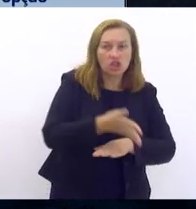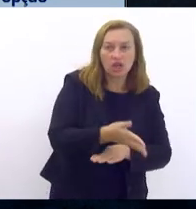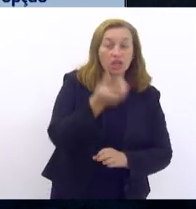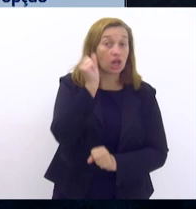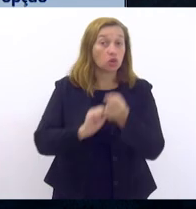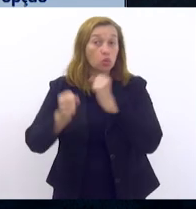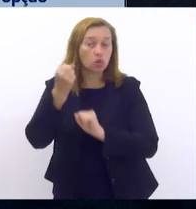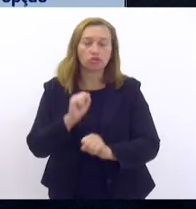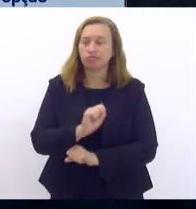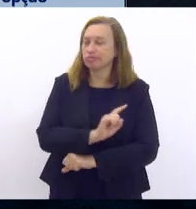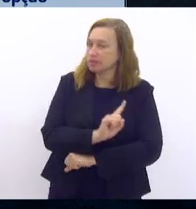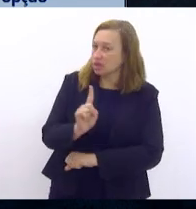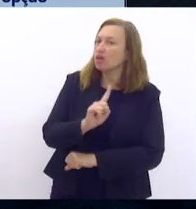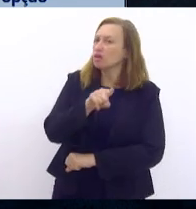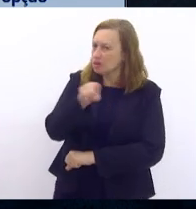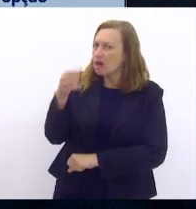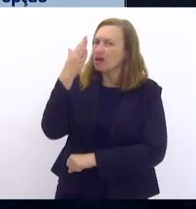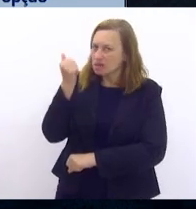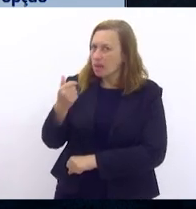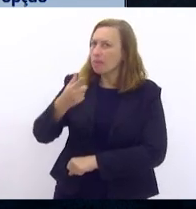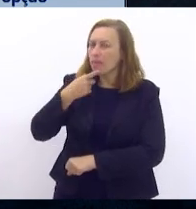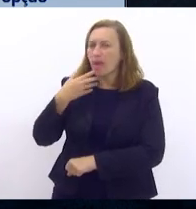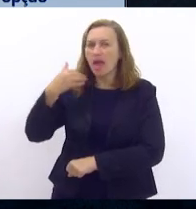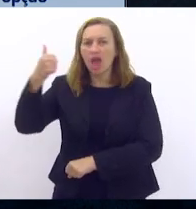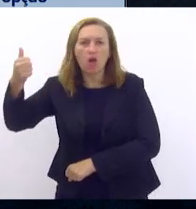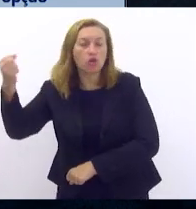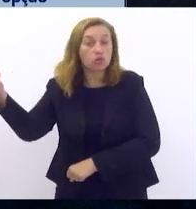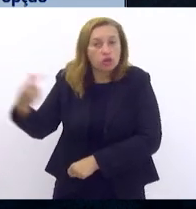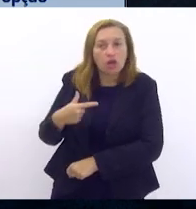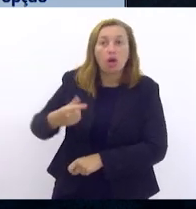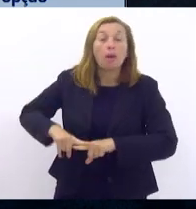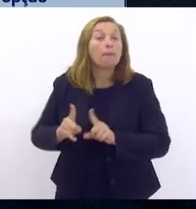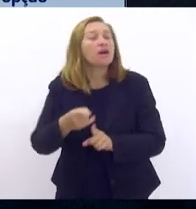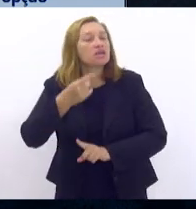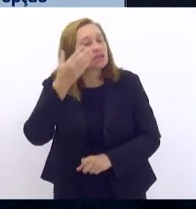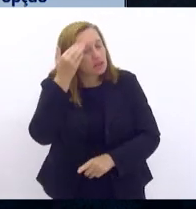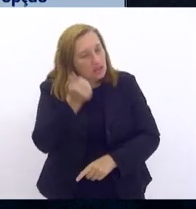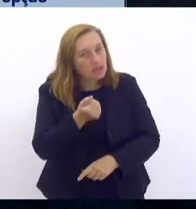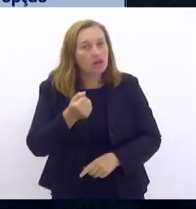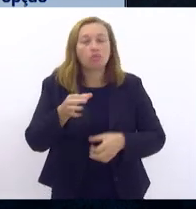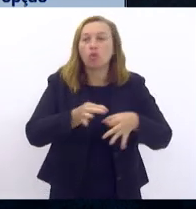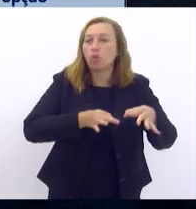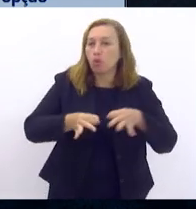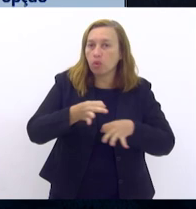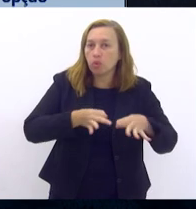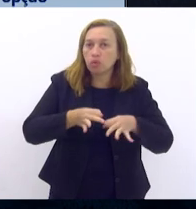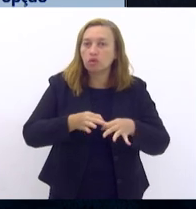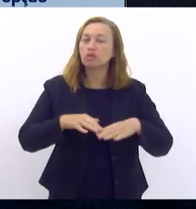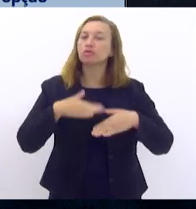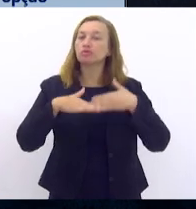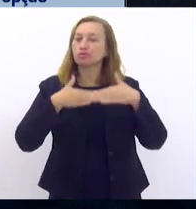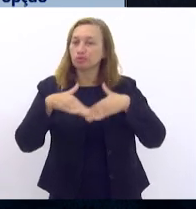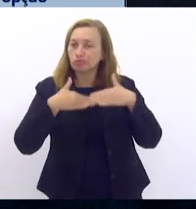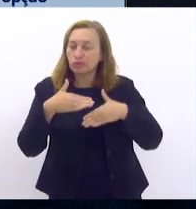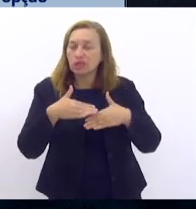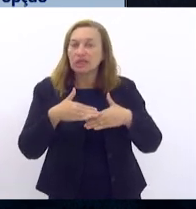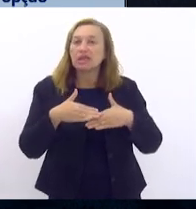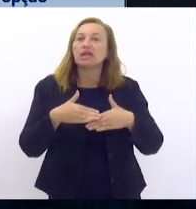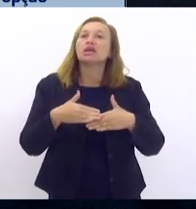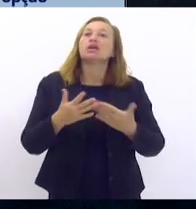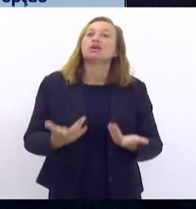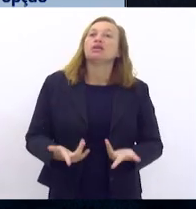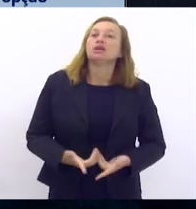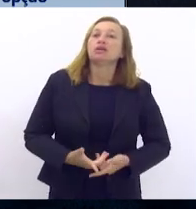isso vocês sabem muito melhor do que eu né mas a gente sabe que a organização desses processos eles vão